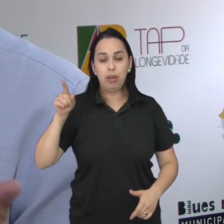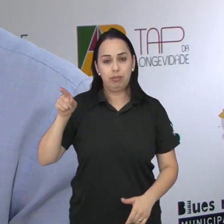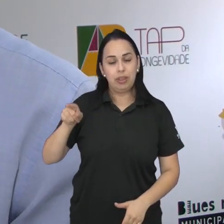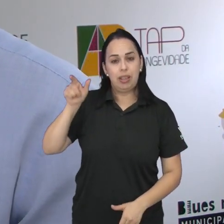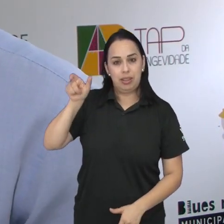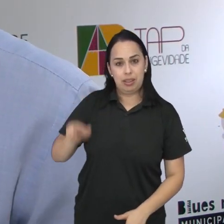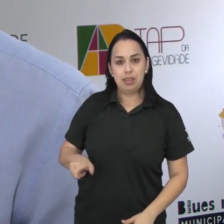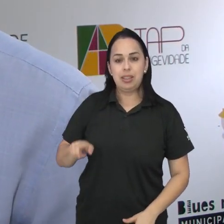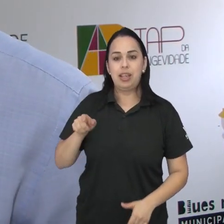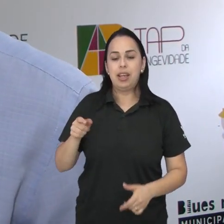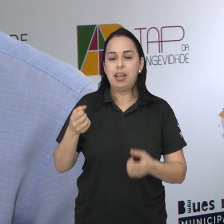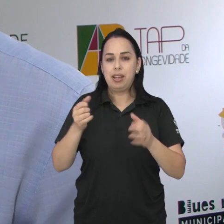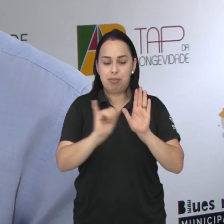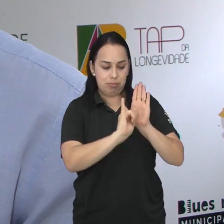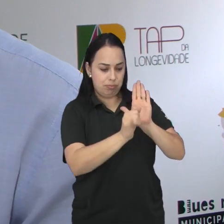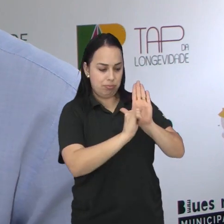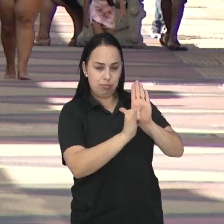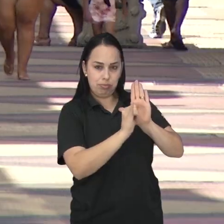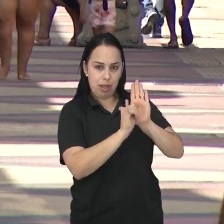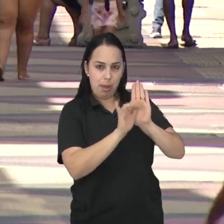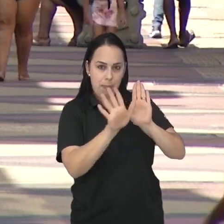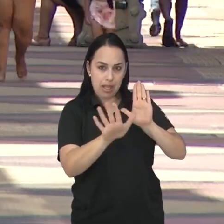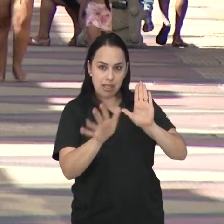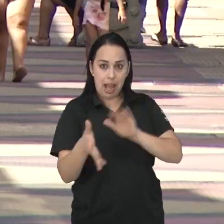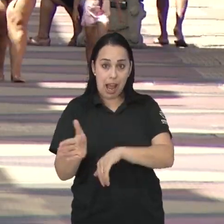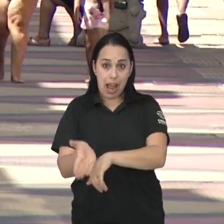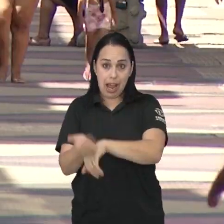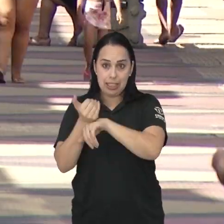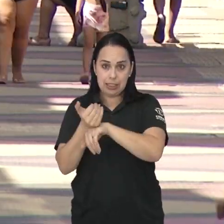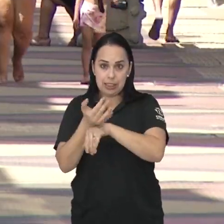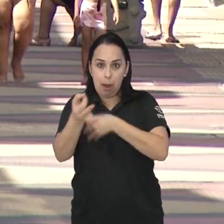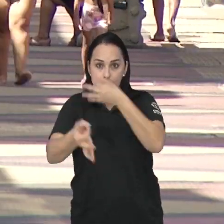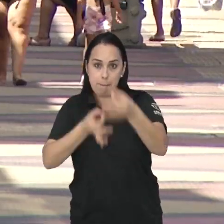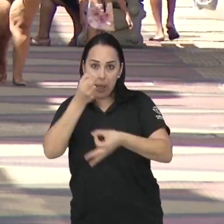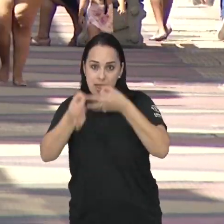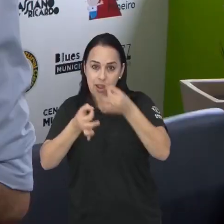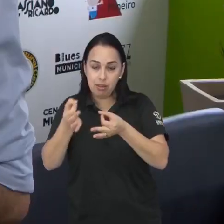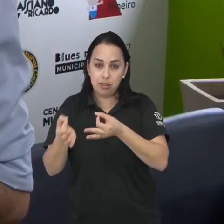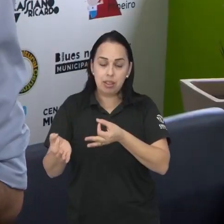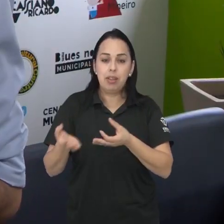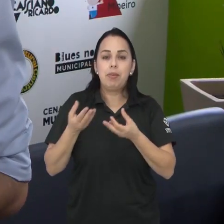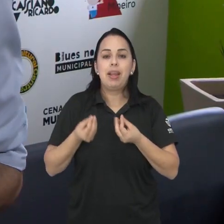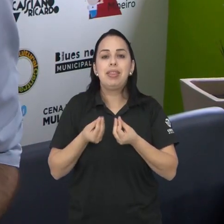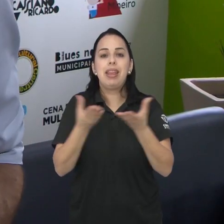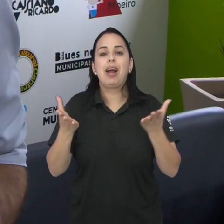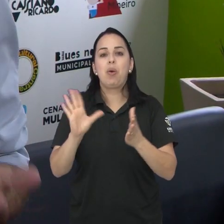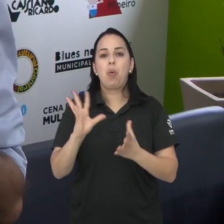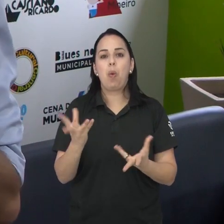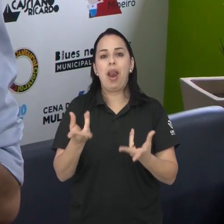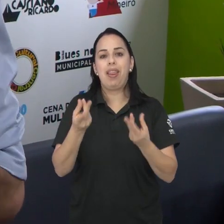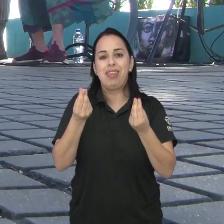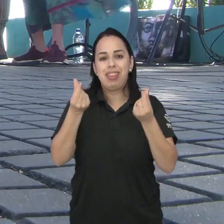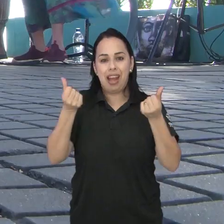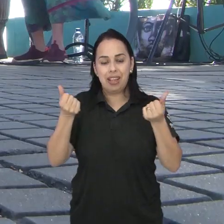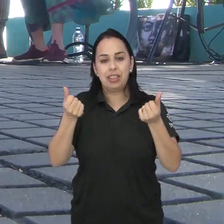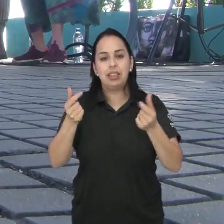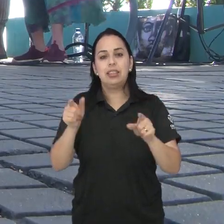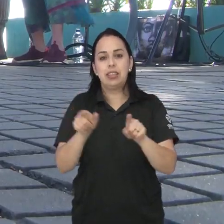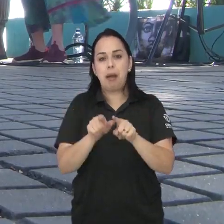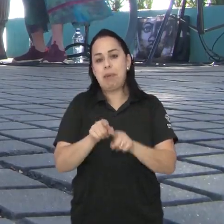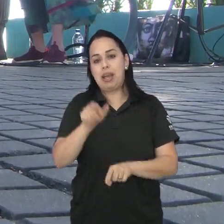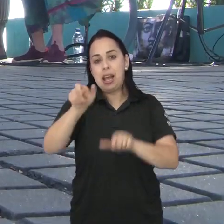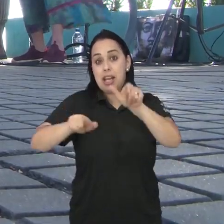Ricardo, a construção dos editais, tendo como base a consulta popular, é uma forma de garantir maior qualidade e mais